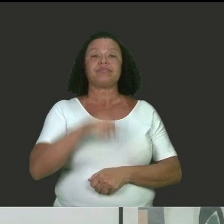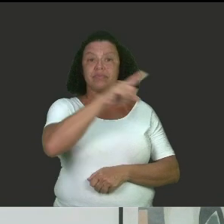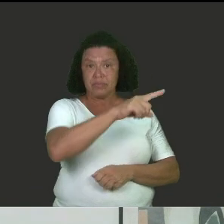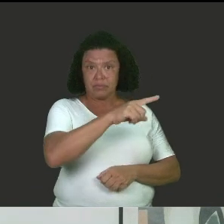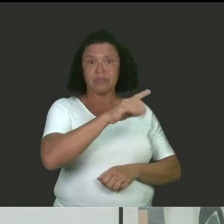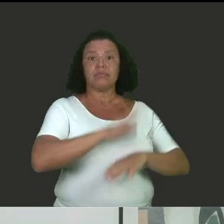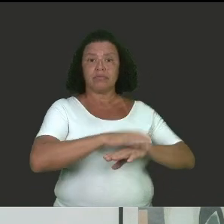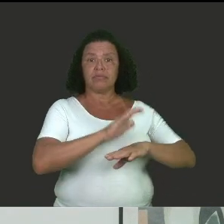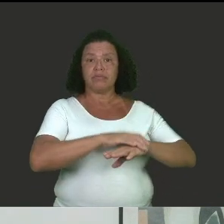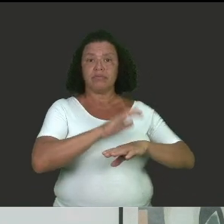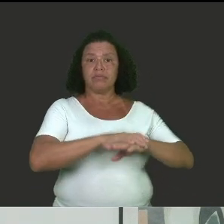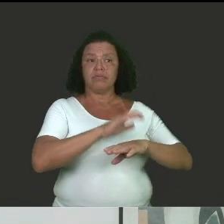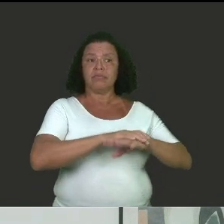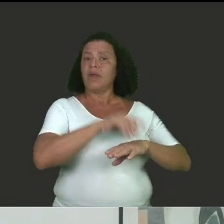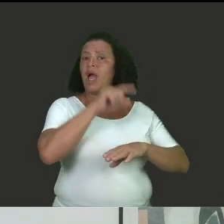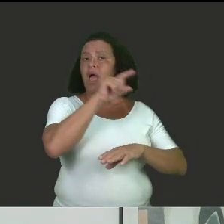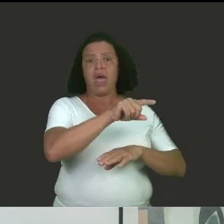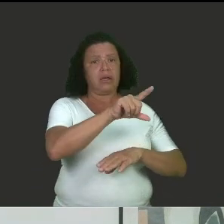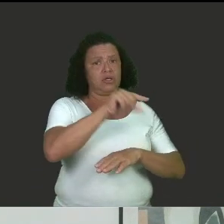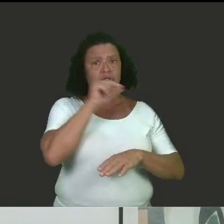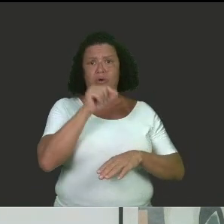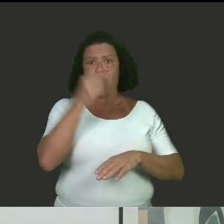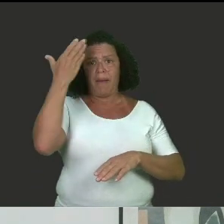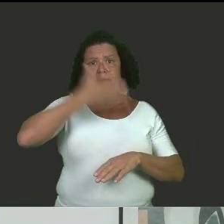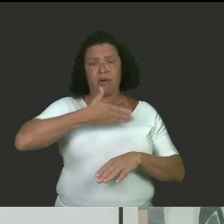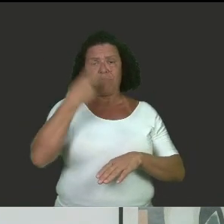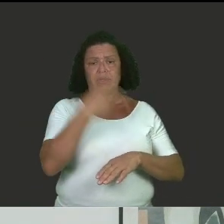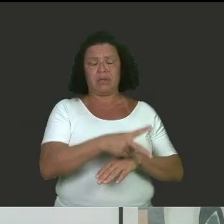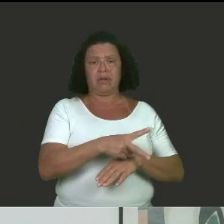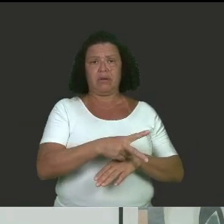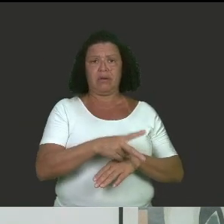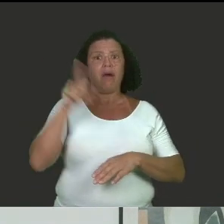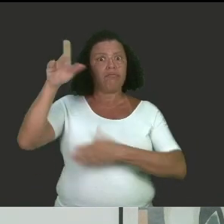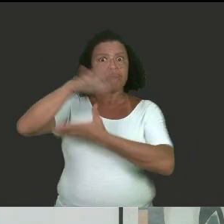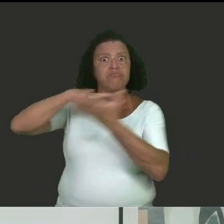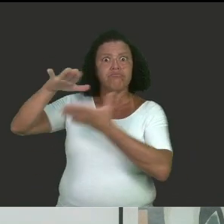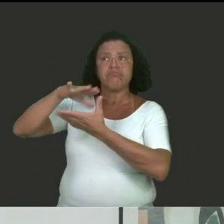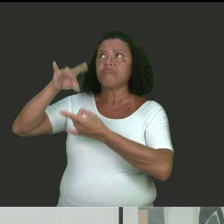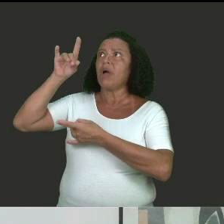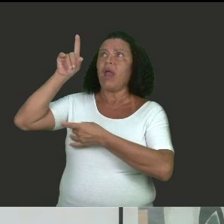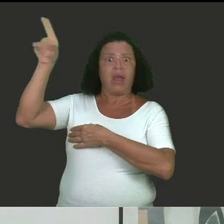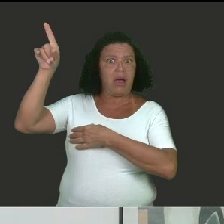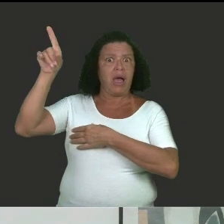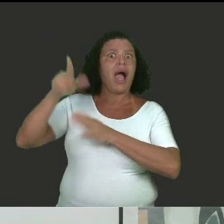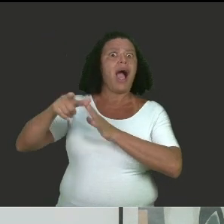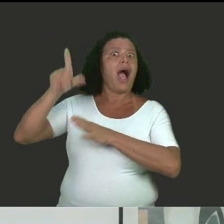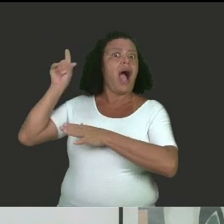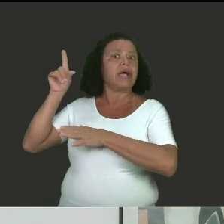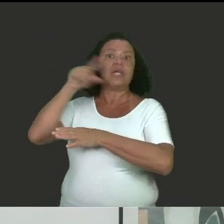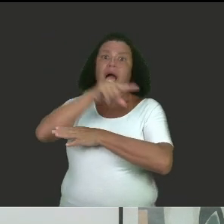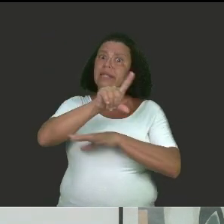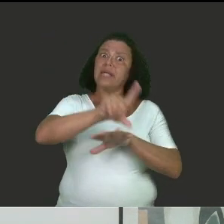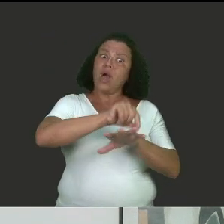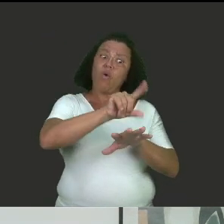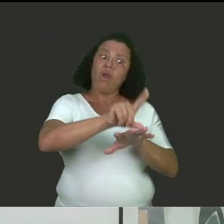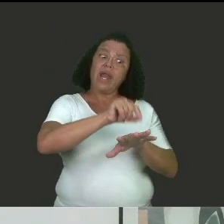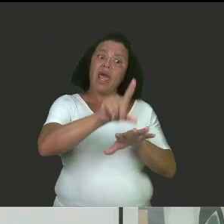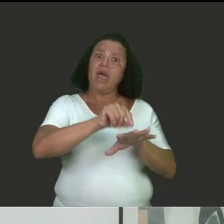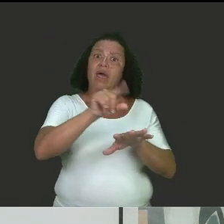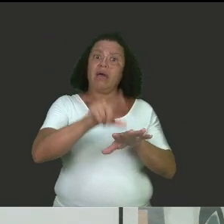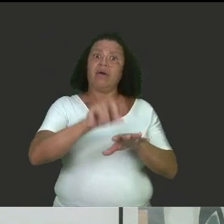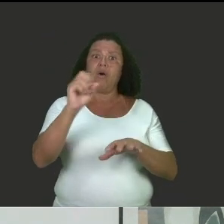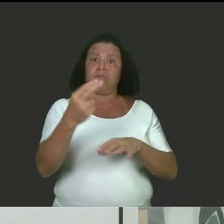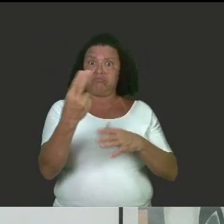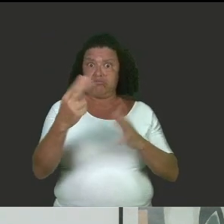escolhe o gênero de provas porque há de passar, e nisso consiste o seu livre-arbítrio. Ou seja,